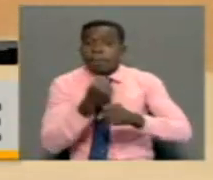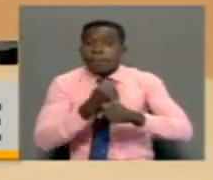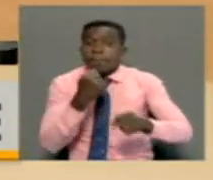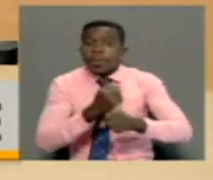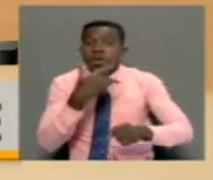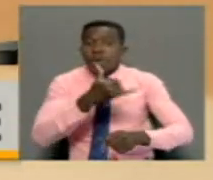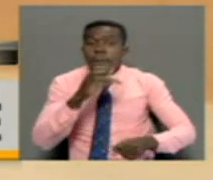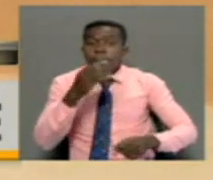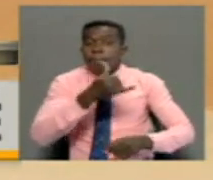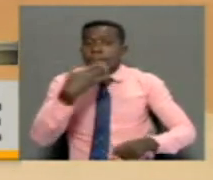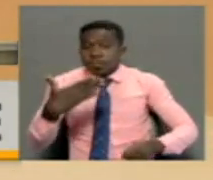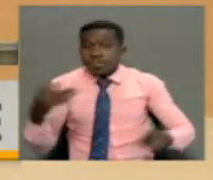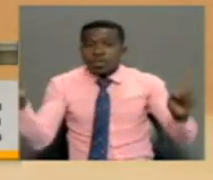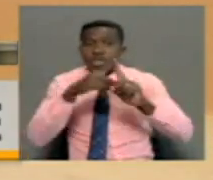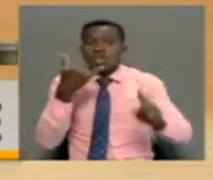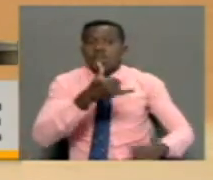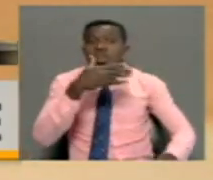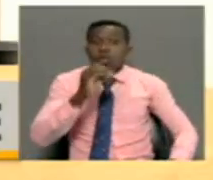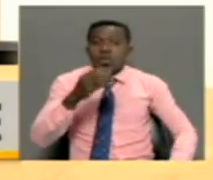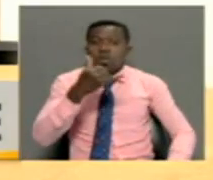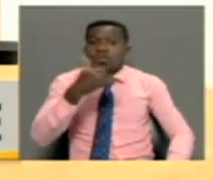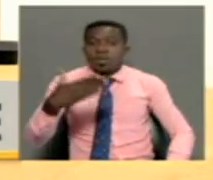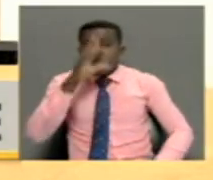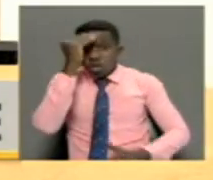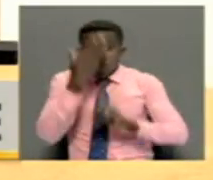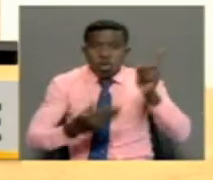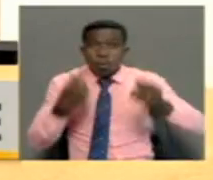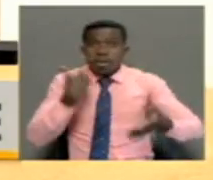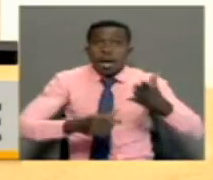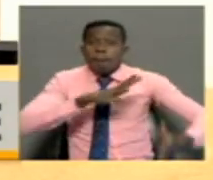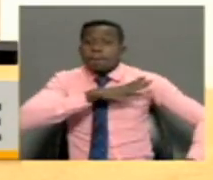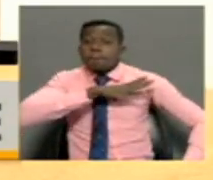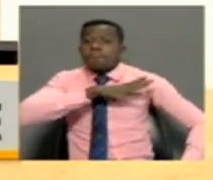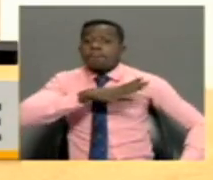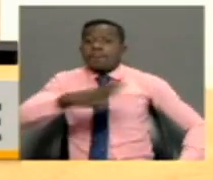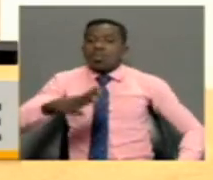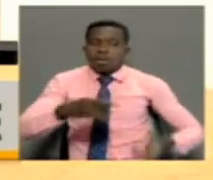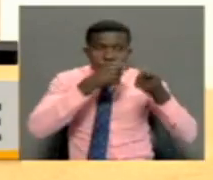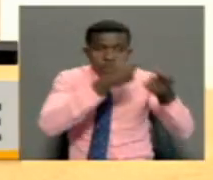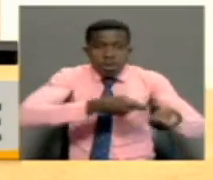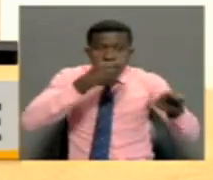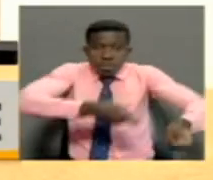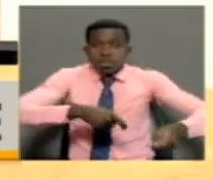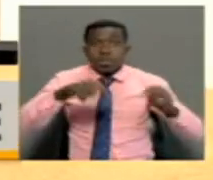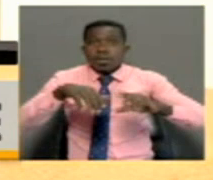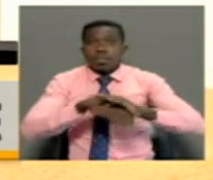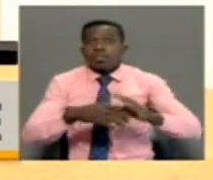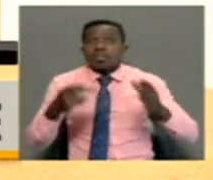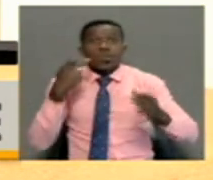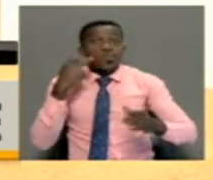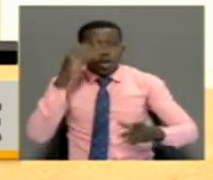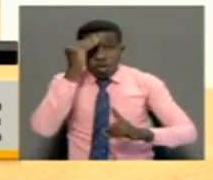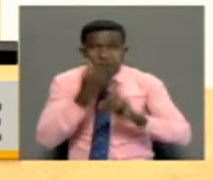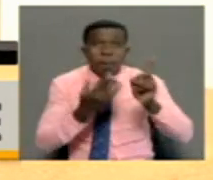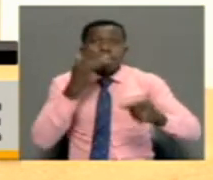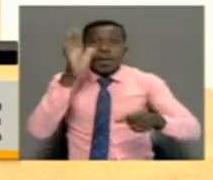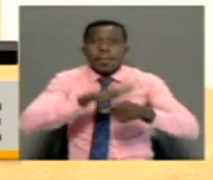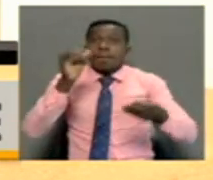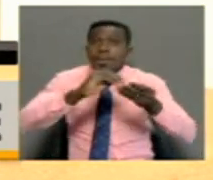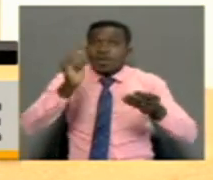2020-2021. O maior produtor de trigo no país promete fornecer 25 mil toneladas na próxima campanha